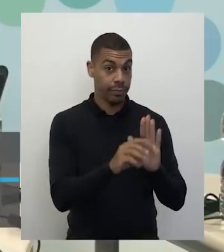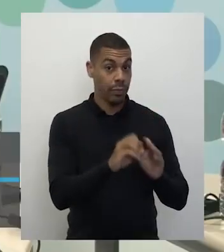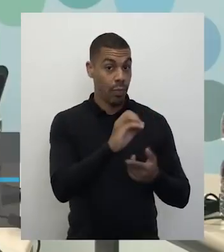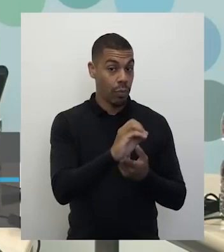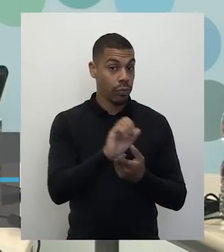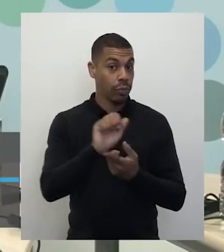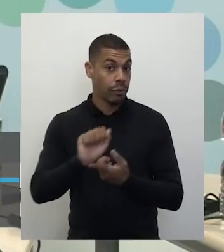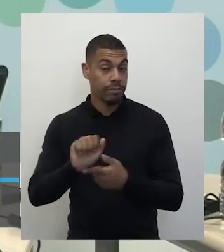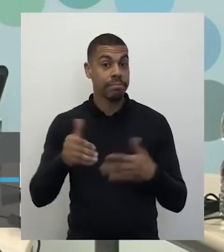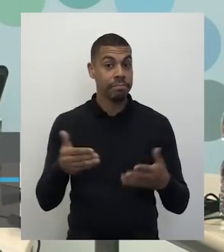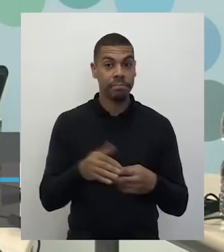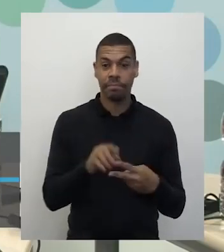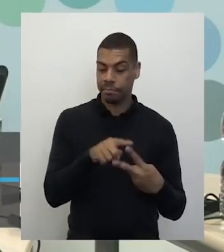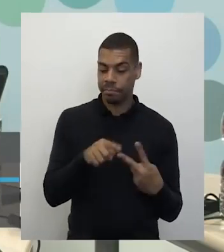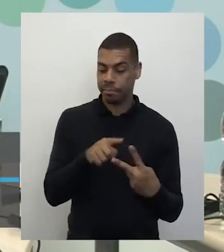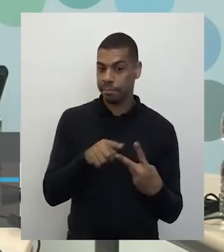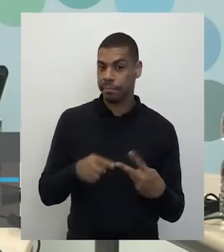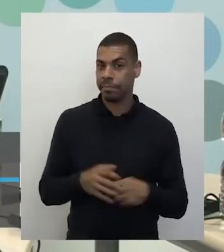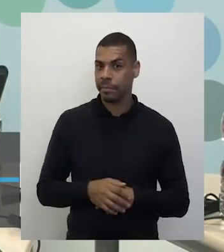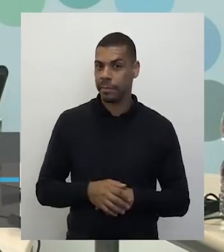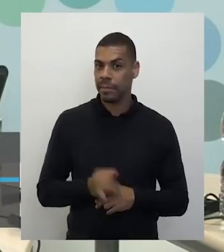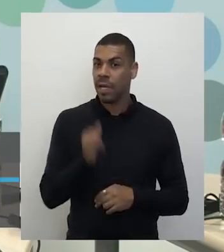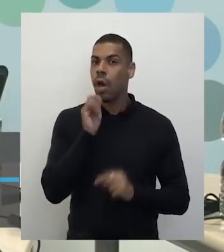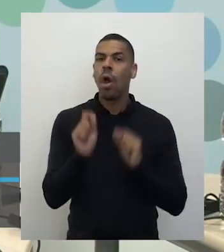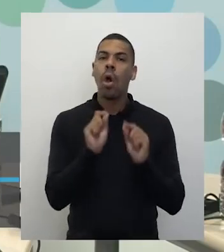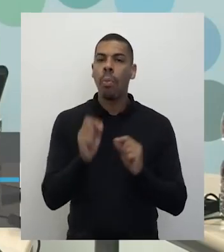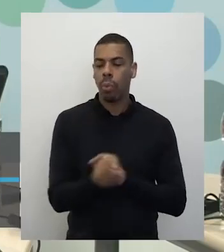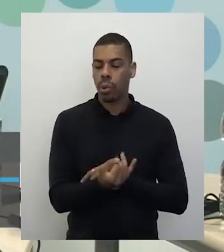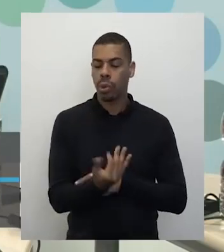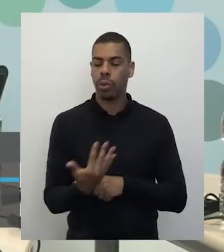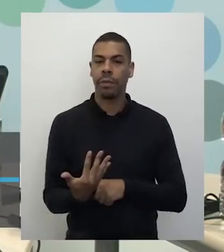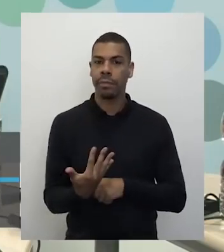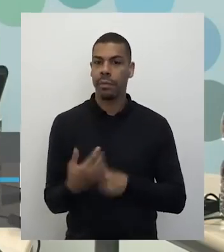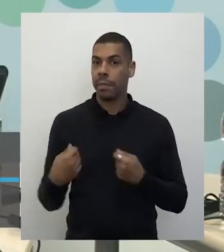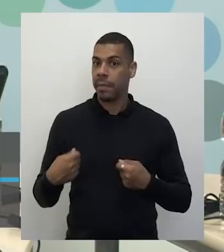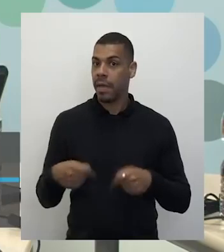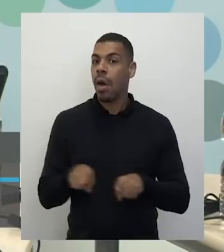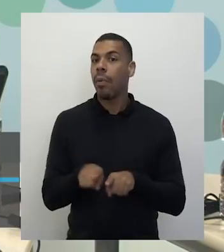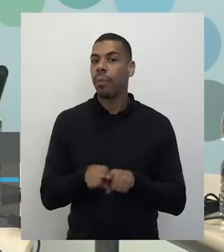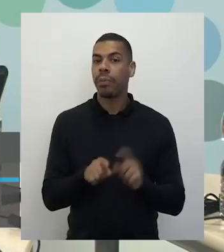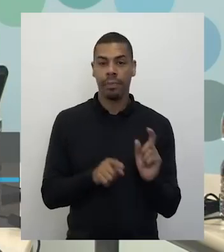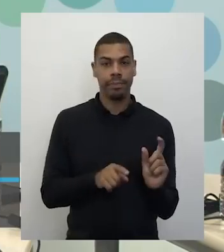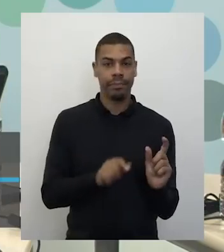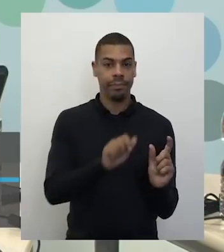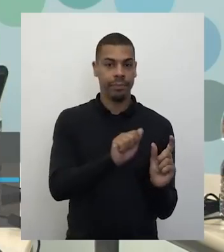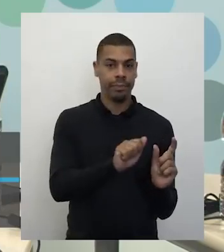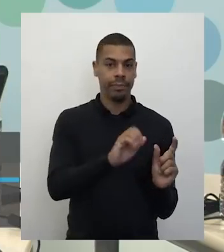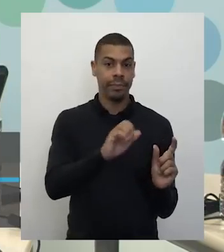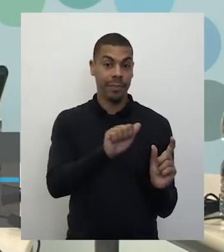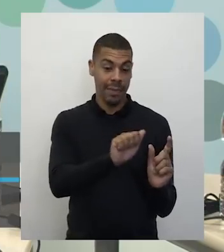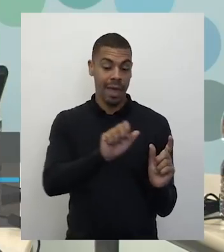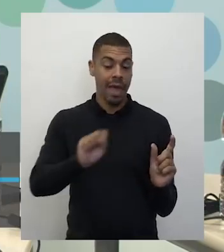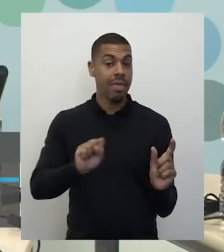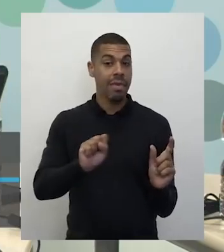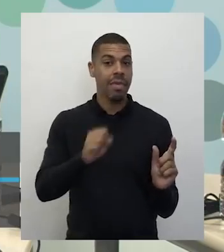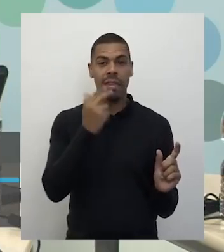dois. Então, perfeito, gente. Se tivesse que ir para o plural, línguas, eu tinha que acompanhar o artigo. Então, ficaria as línguas. E